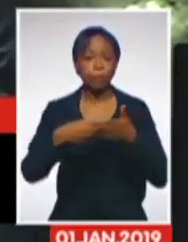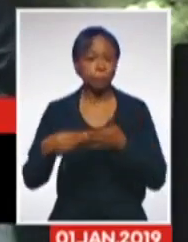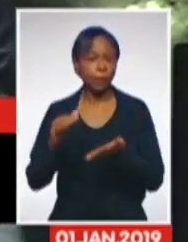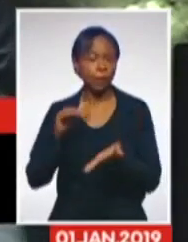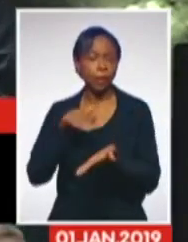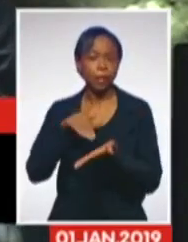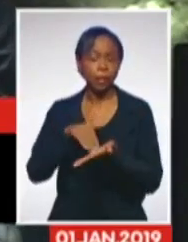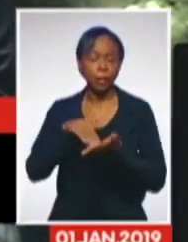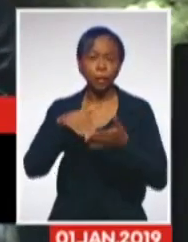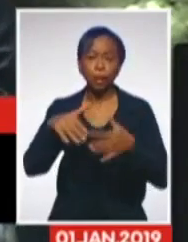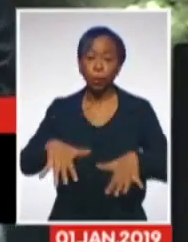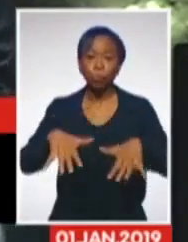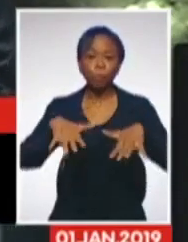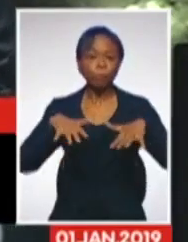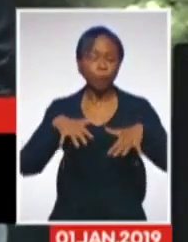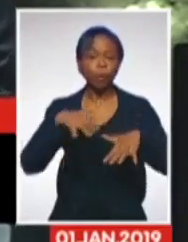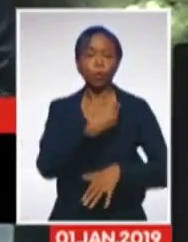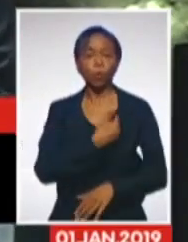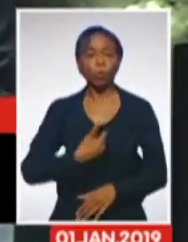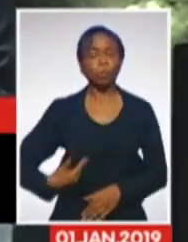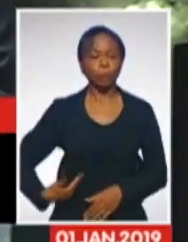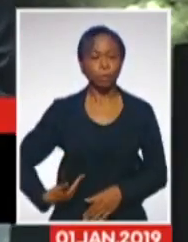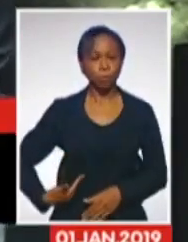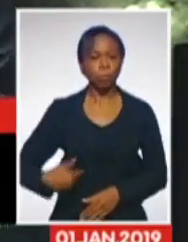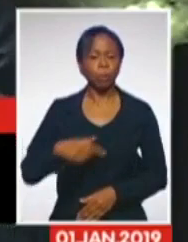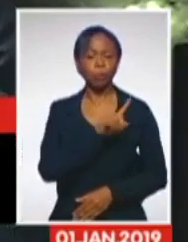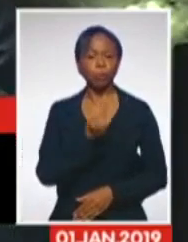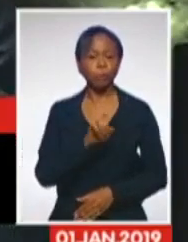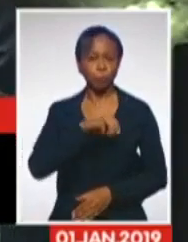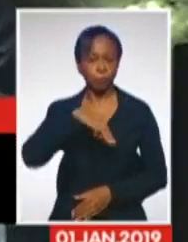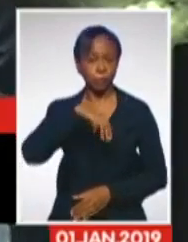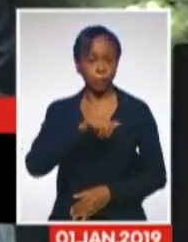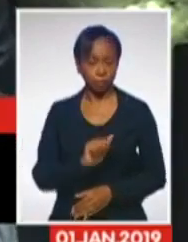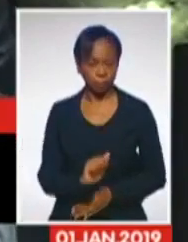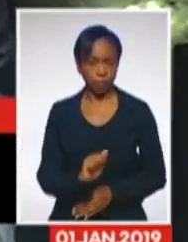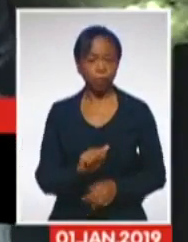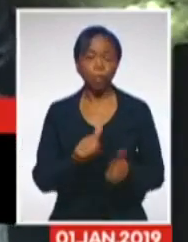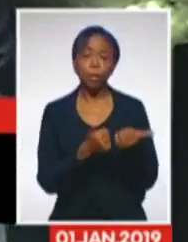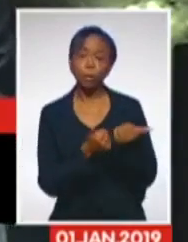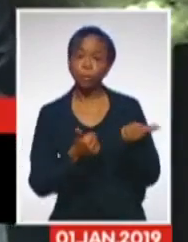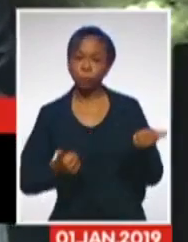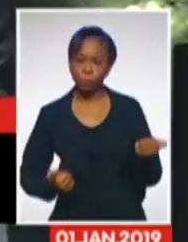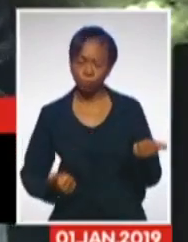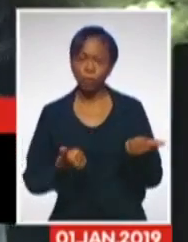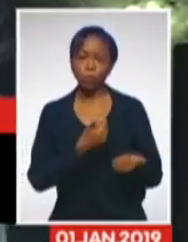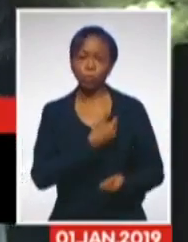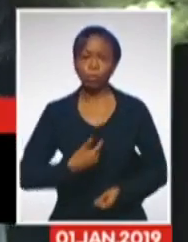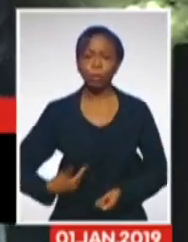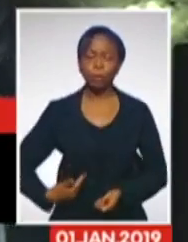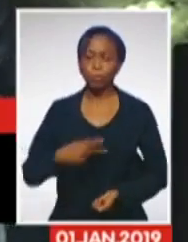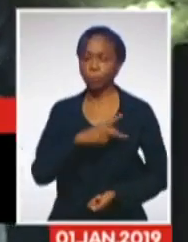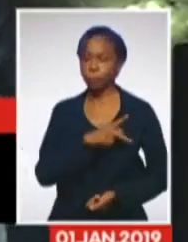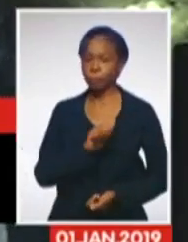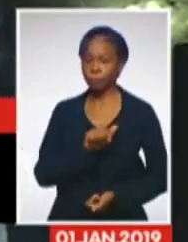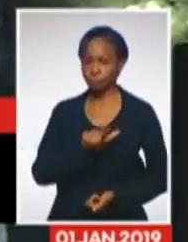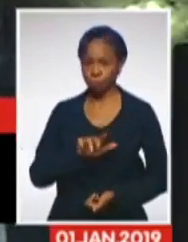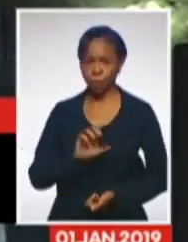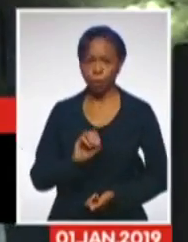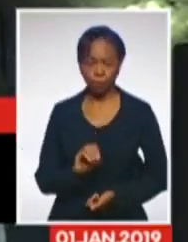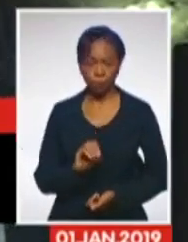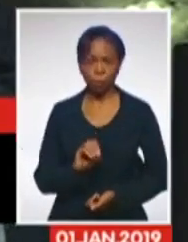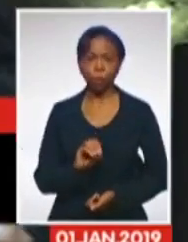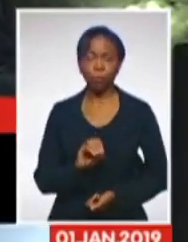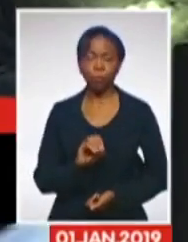o governador eleito, senhor Romeu Zema Neto, e o vice-governador eleito, senhor Paulo Eduardo